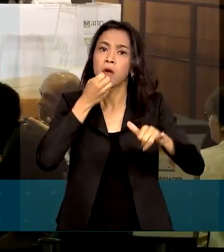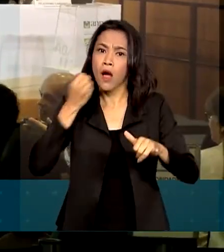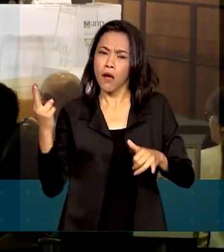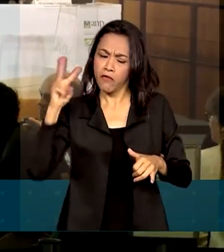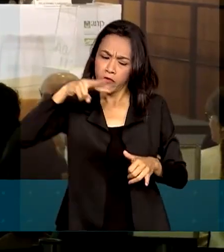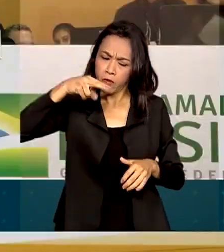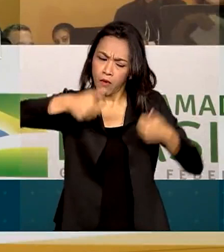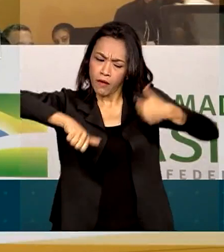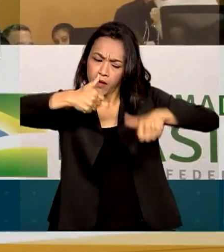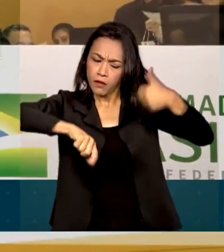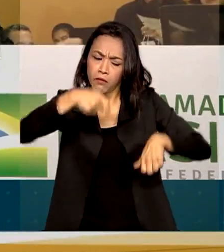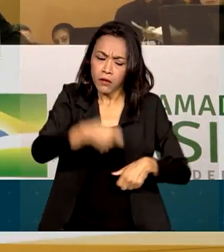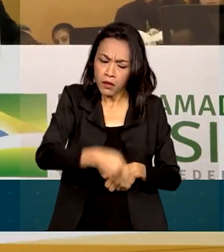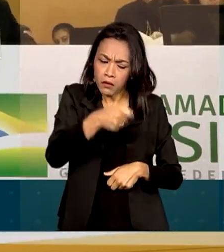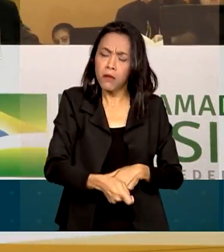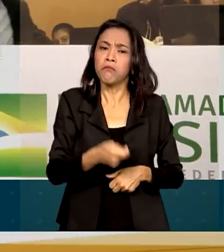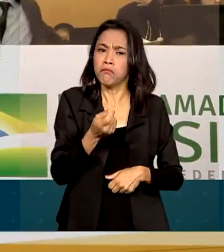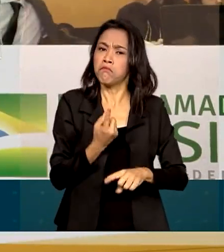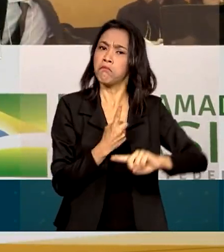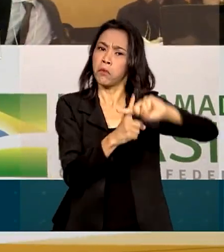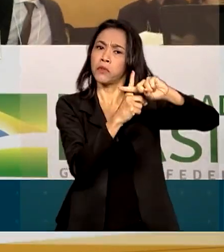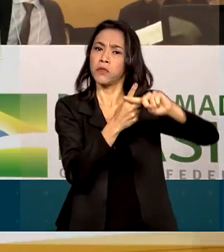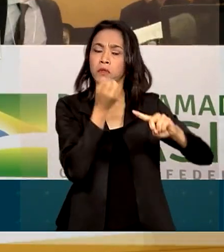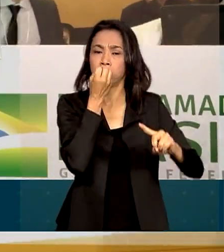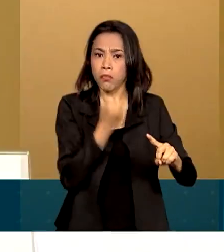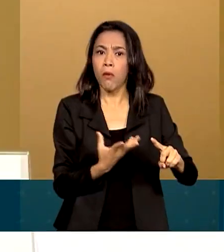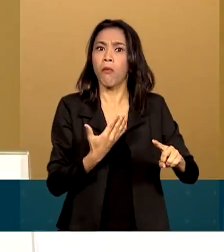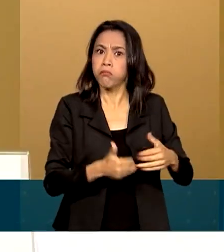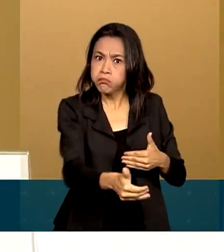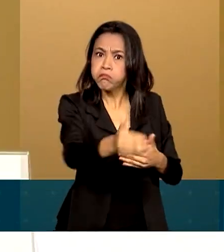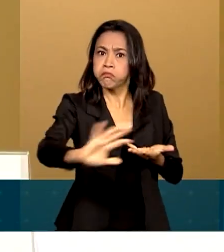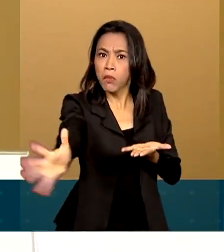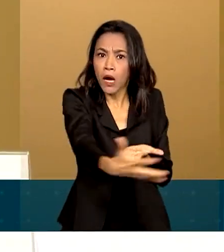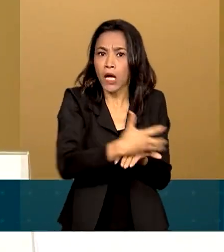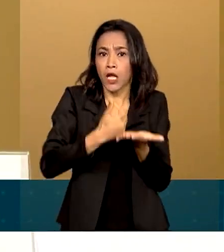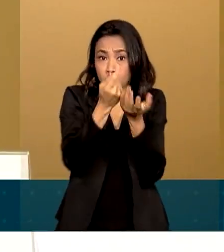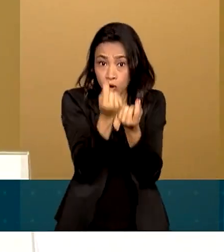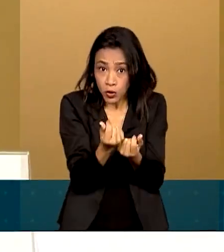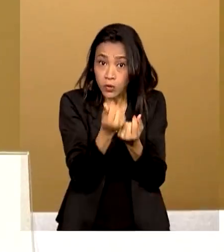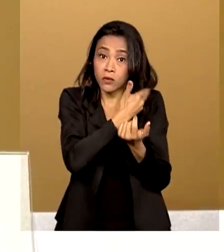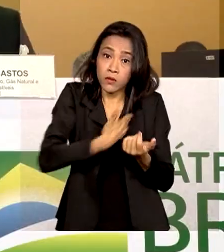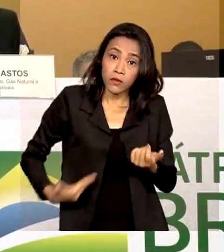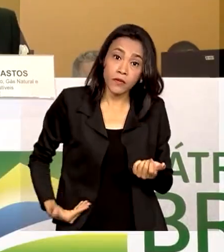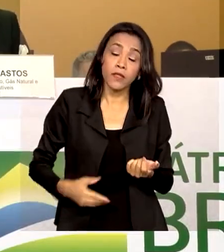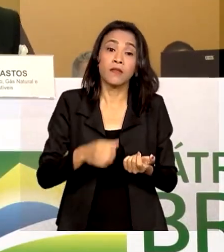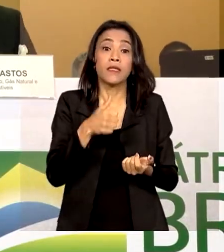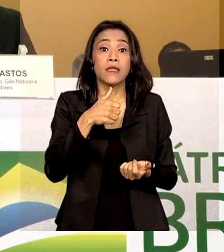que no longo prazo pode gerar uma arrecadação de impostos para o governo de cerca de